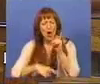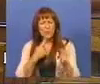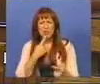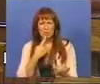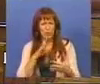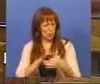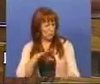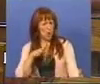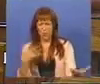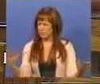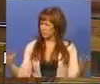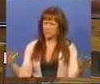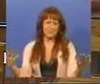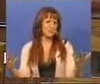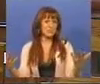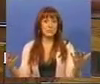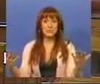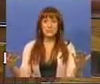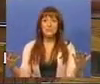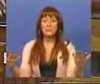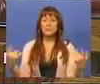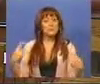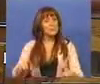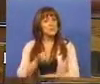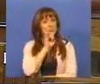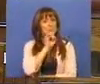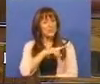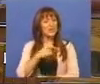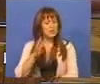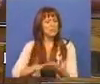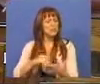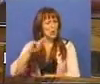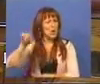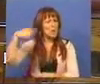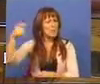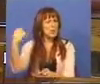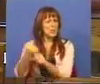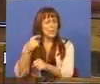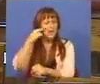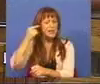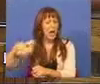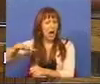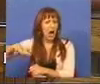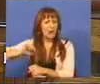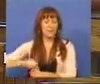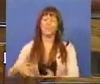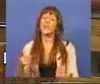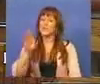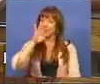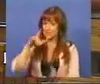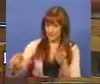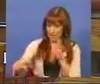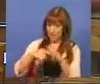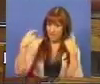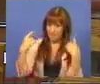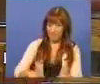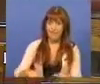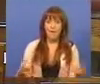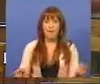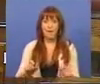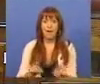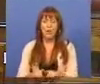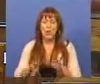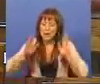são contraditórias. E teremos a ocasião de o demonstrar no trabalho de especialidade. Ora, se há lei